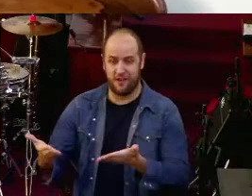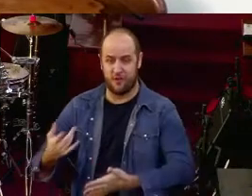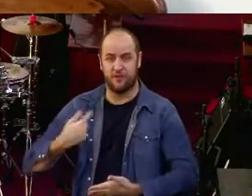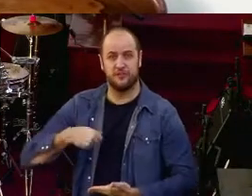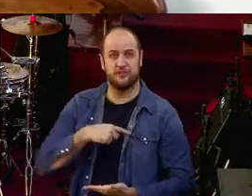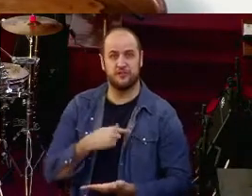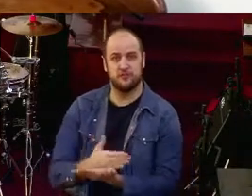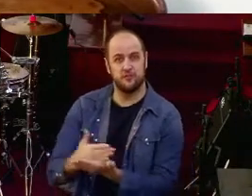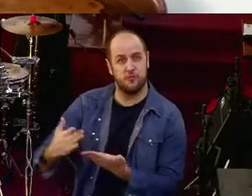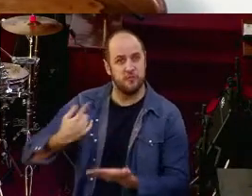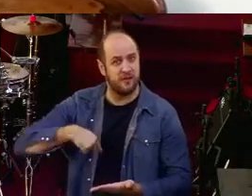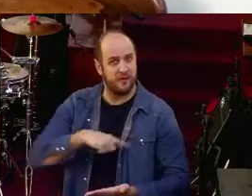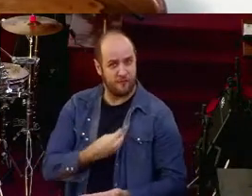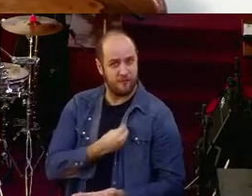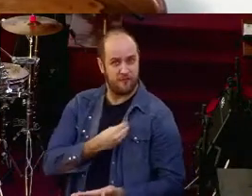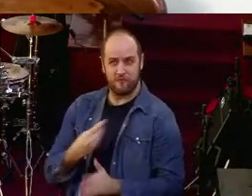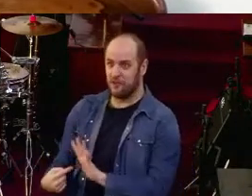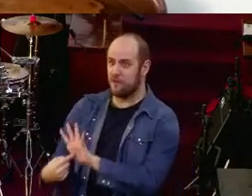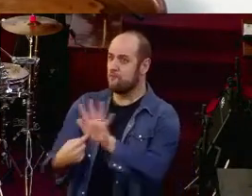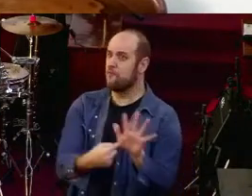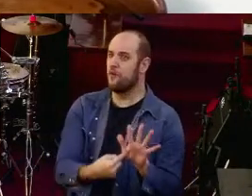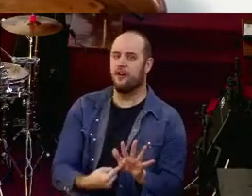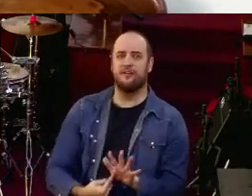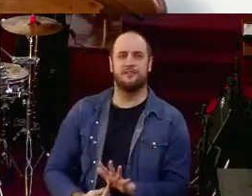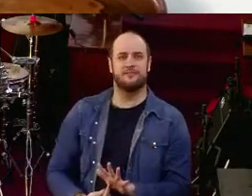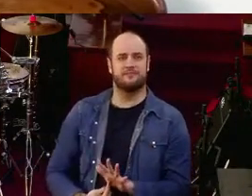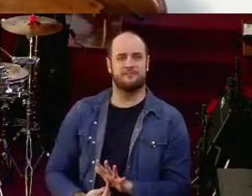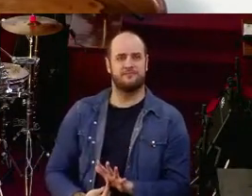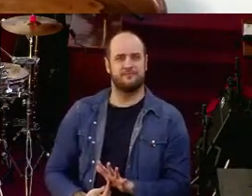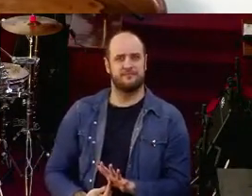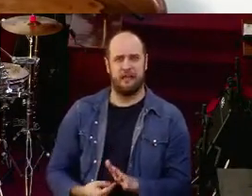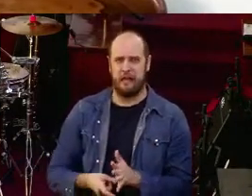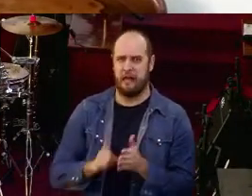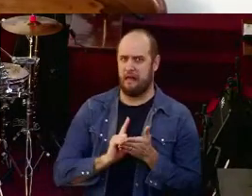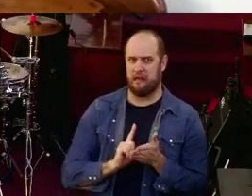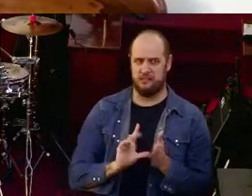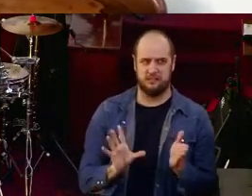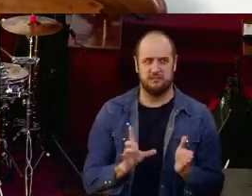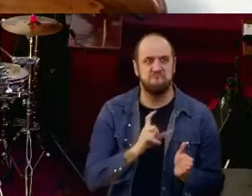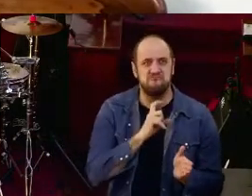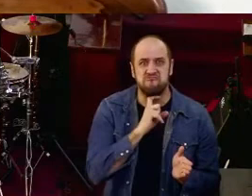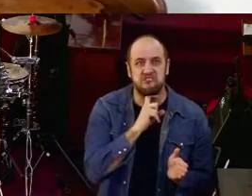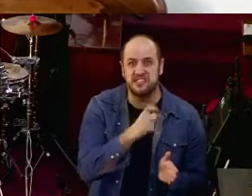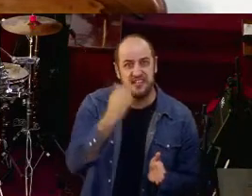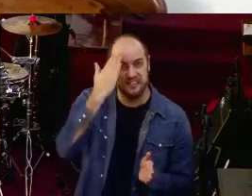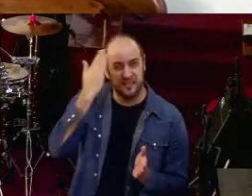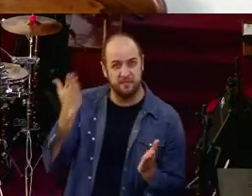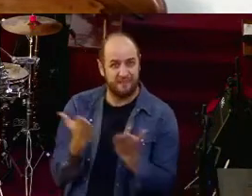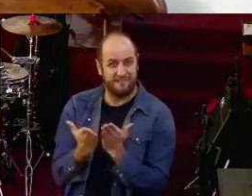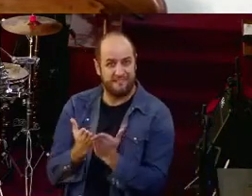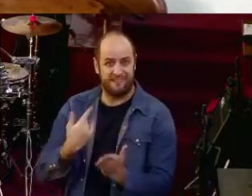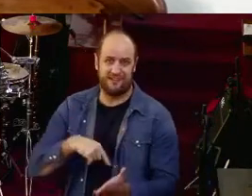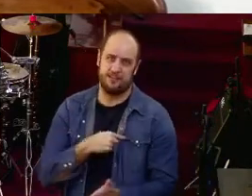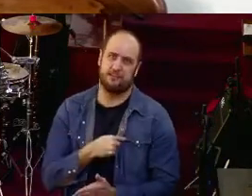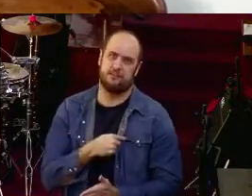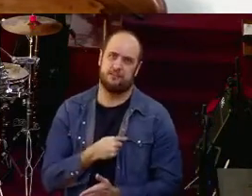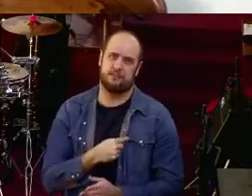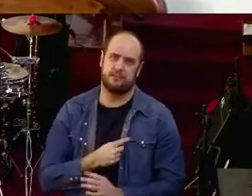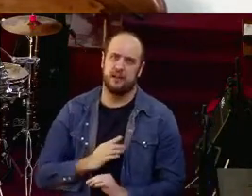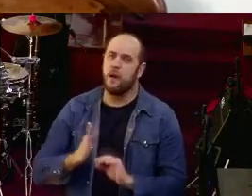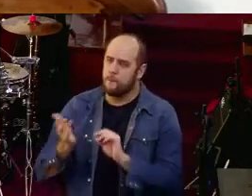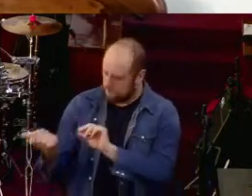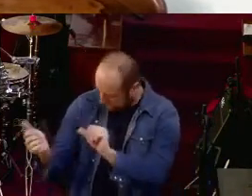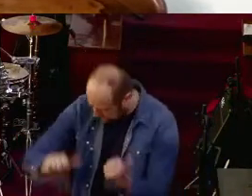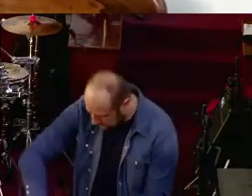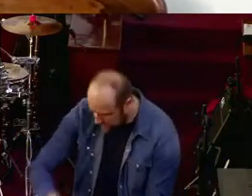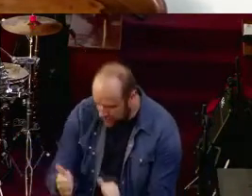nossa caminhada pública. Antes, ninguém sabia que éramos os cristãos que somos. Mas a partir do